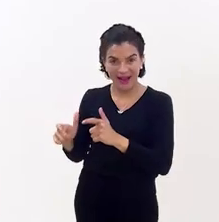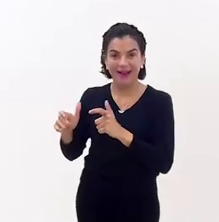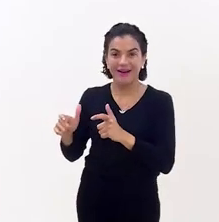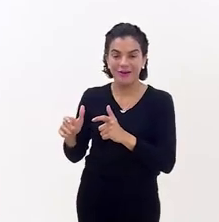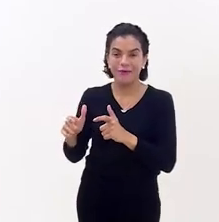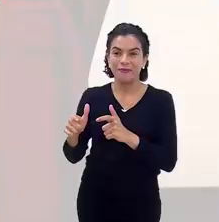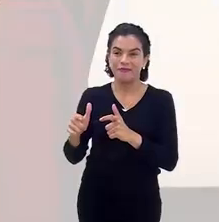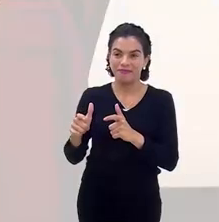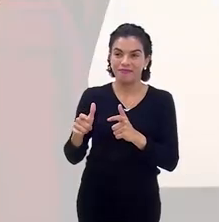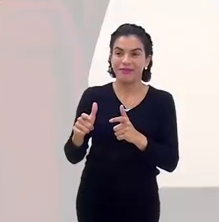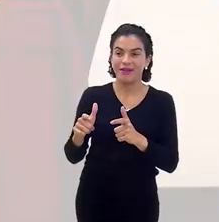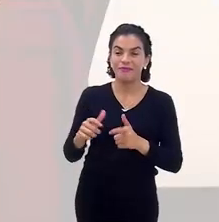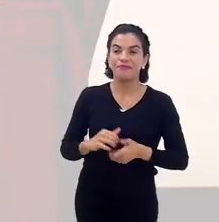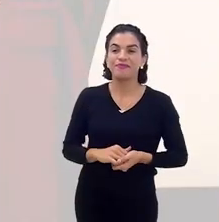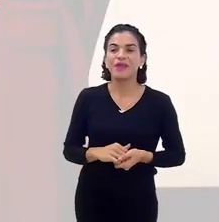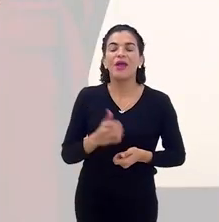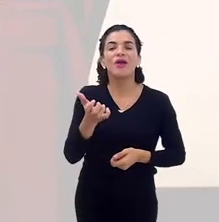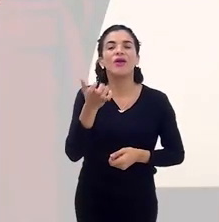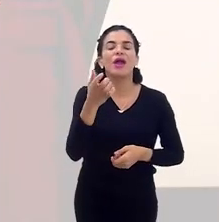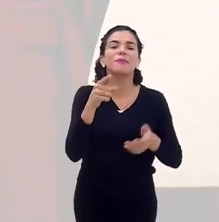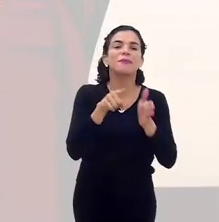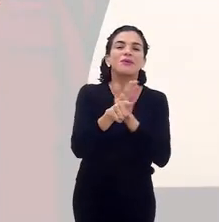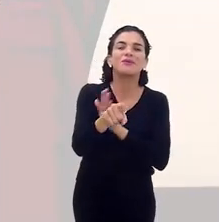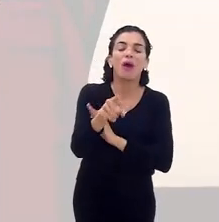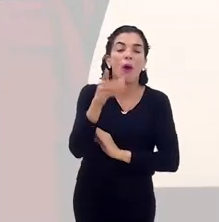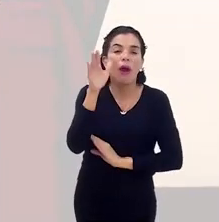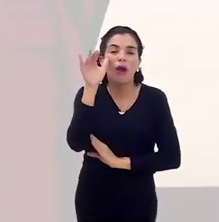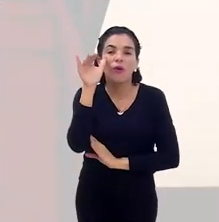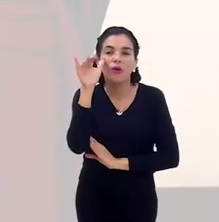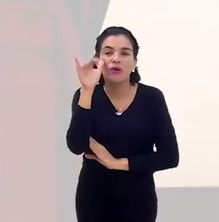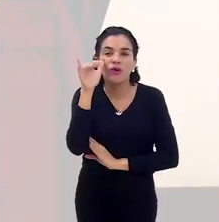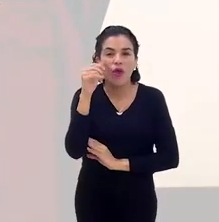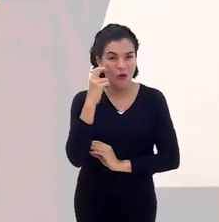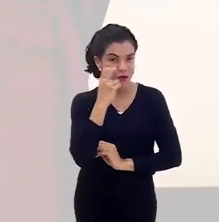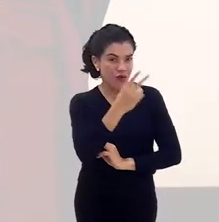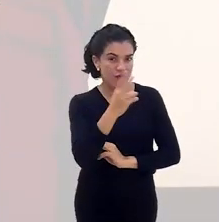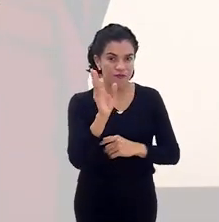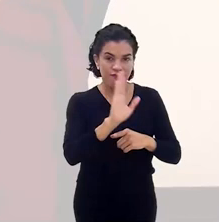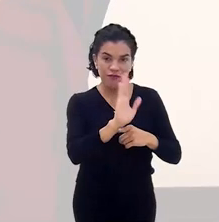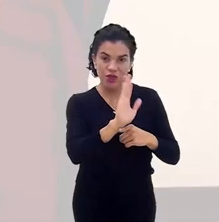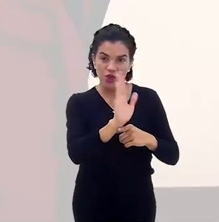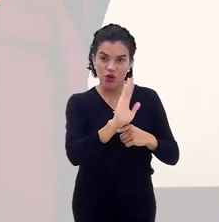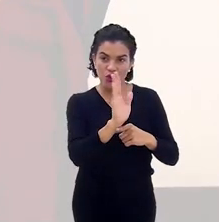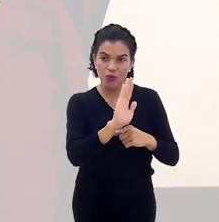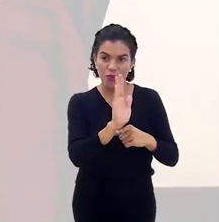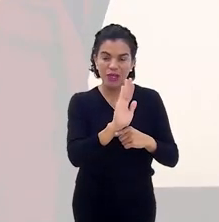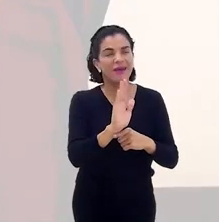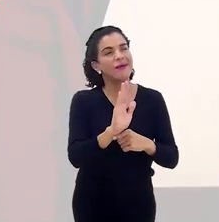país que ele está sendo desenvolvido. Isso. Eu queria fazer uma pergunta, uma curiosidade. Eu vi um filme